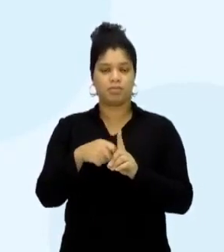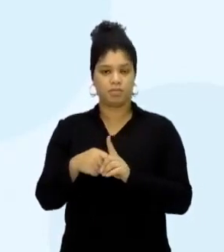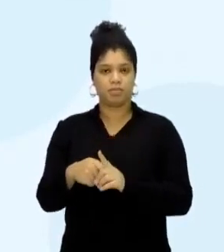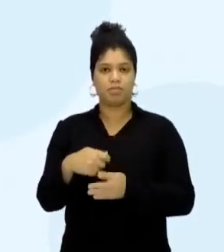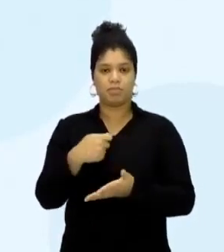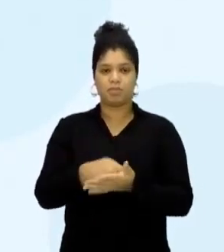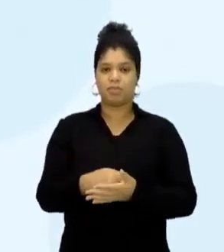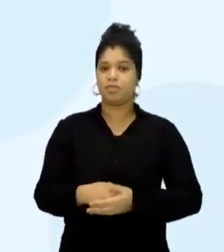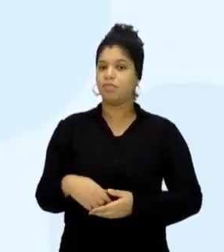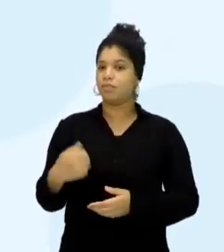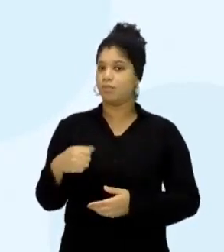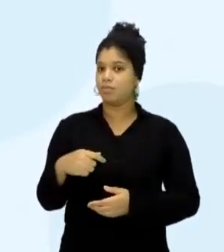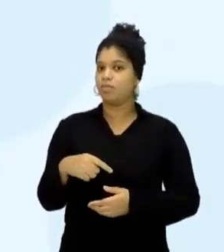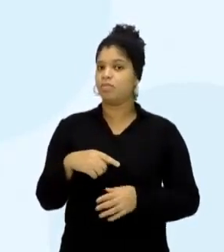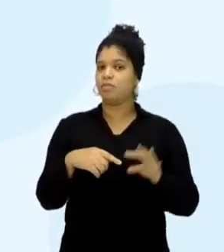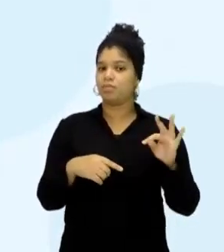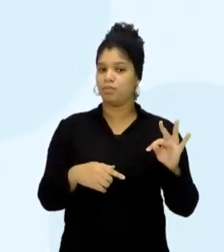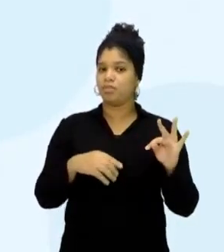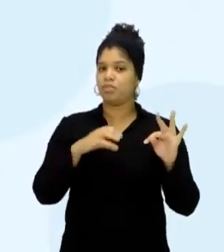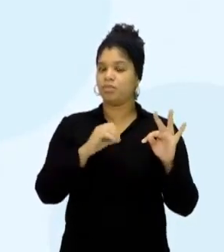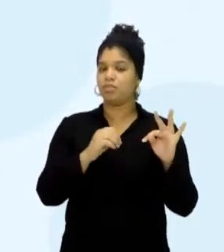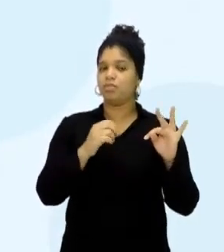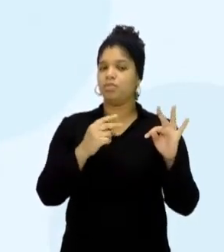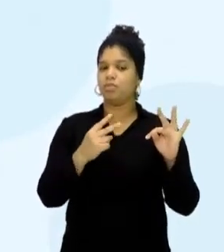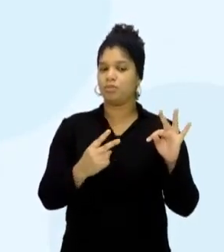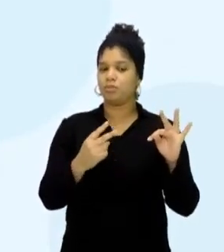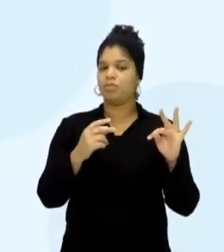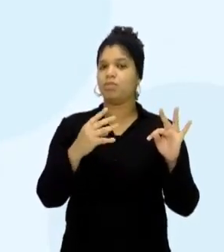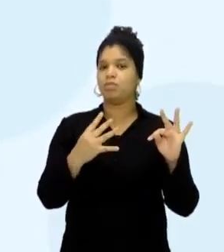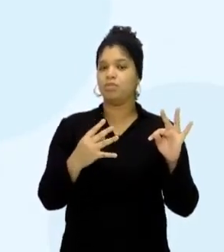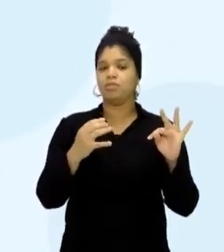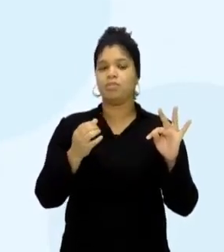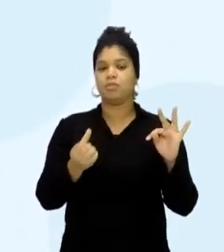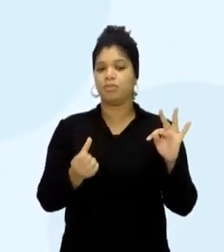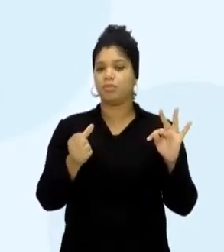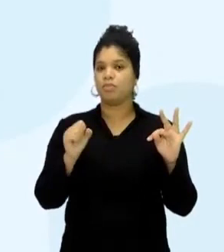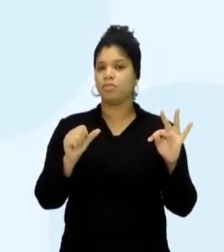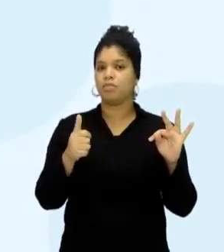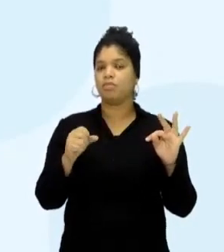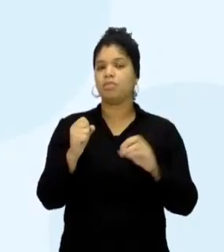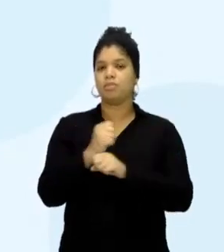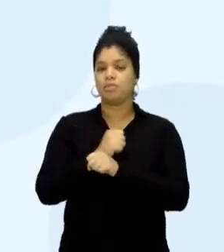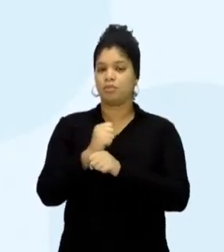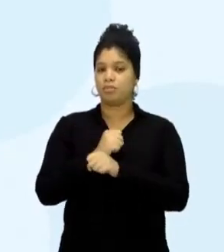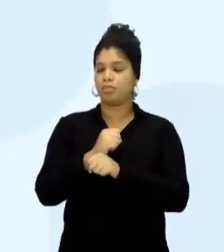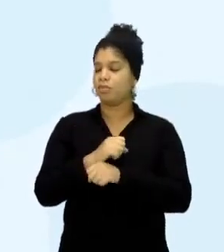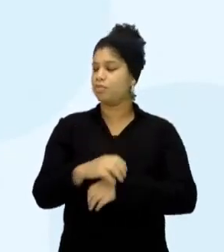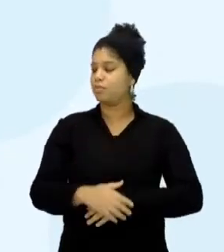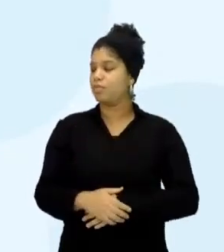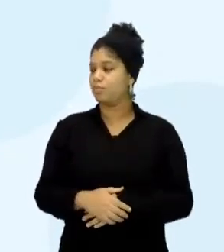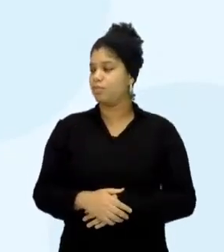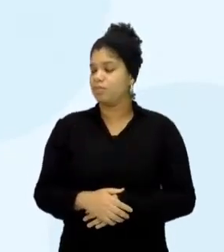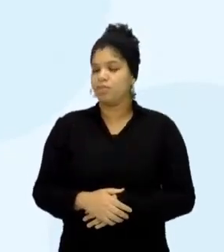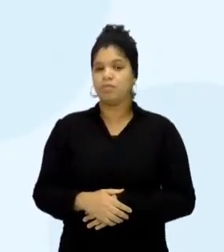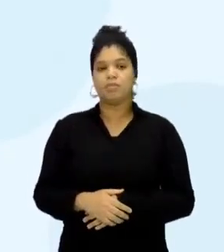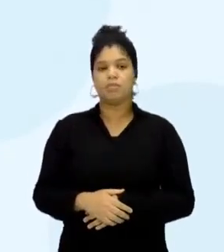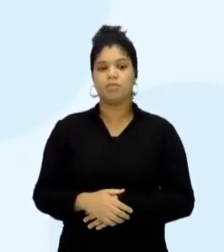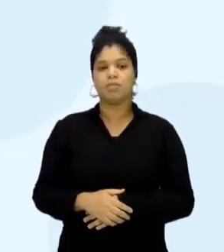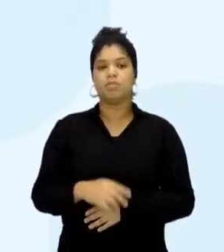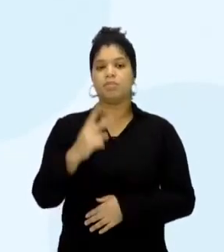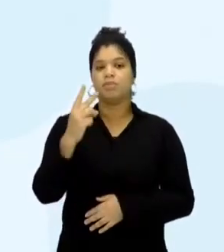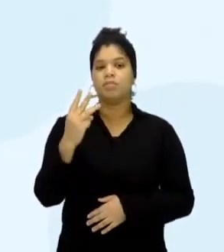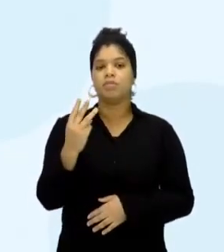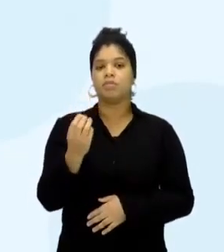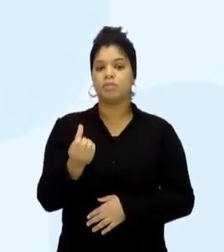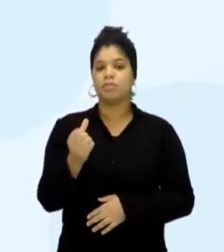0 anos, 2 anos, 4 anos, 6 anos, 8 anos, 10 anos. Então, estão passando aí 10 anos, tudo bem? E esse 2, 3, 6,